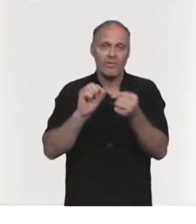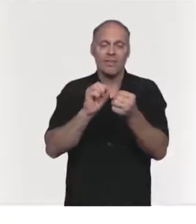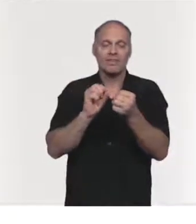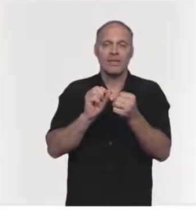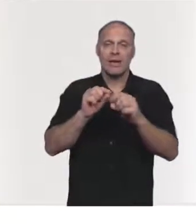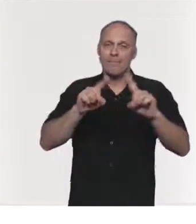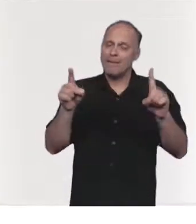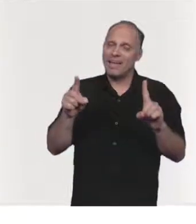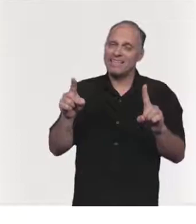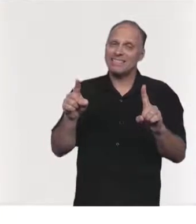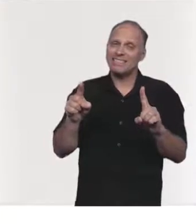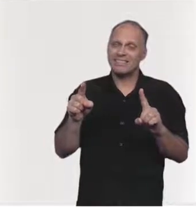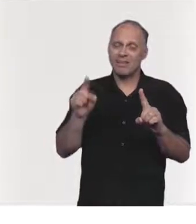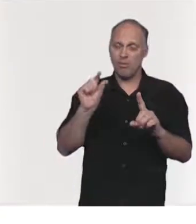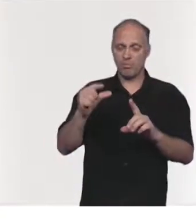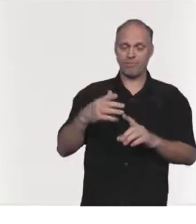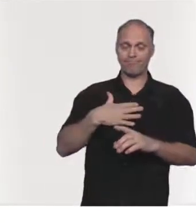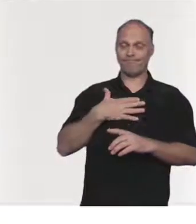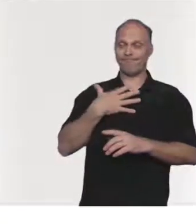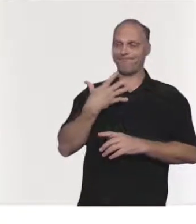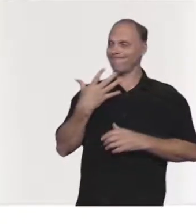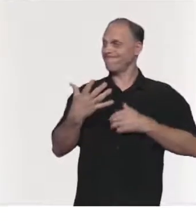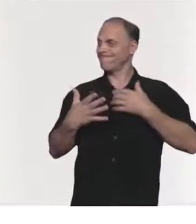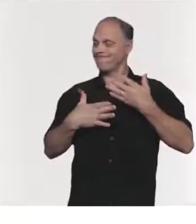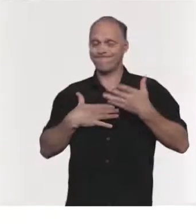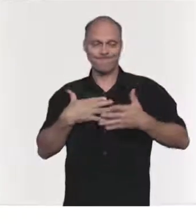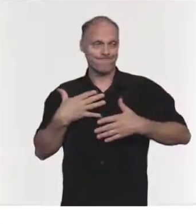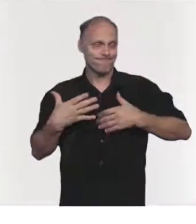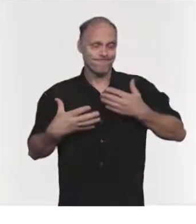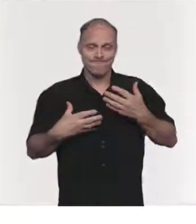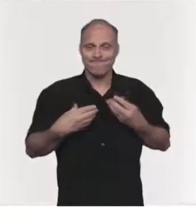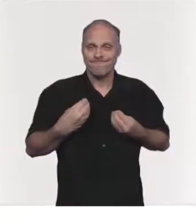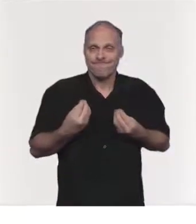foi um pouco chocante no início, assim,